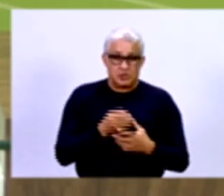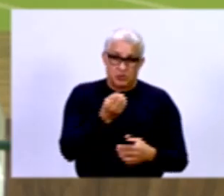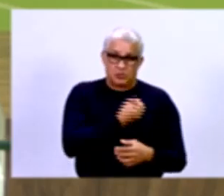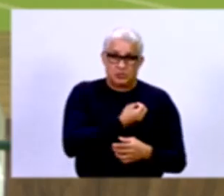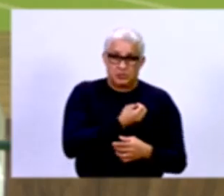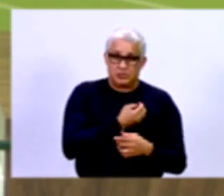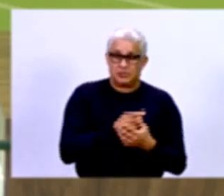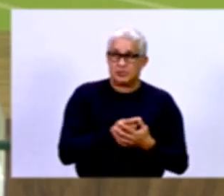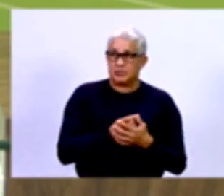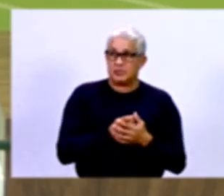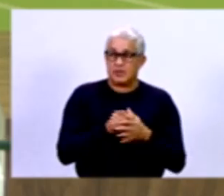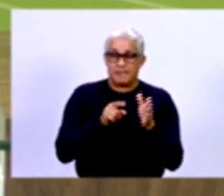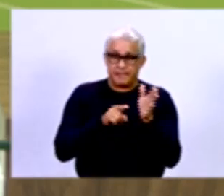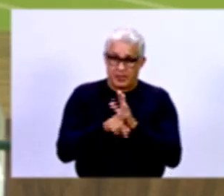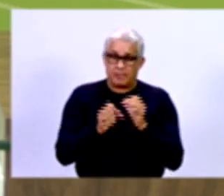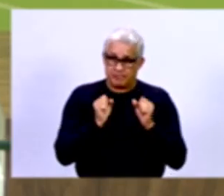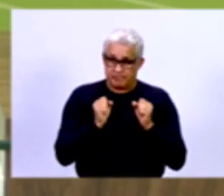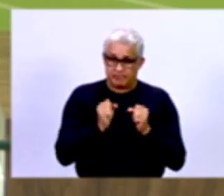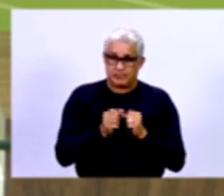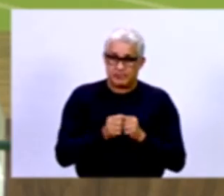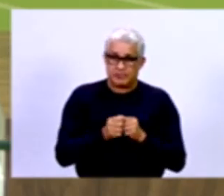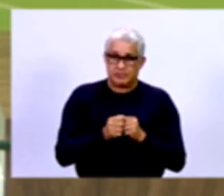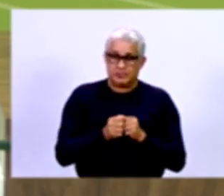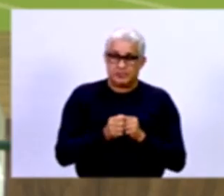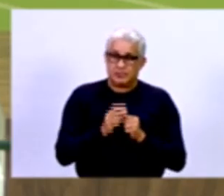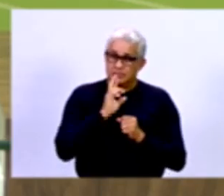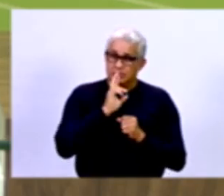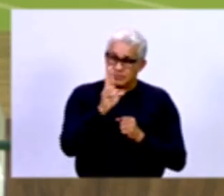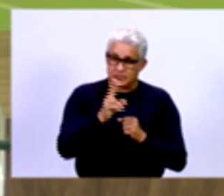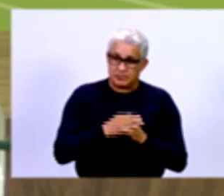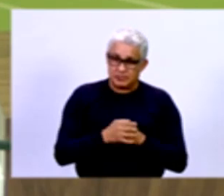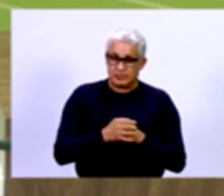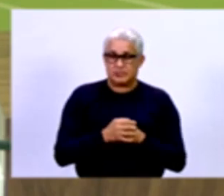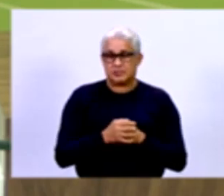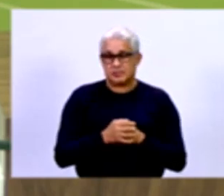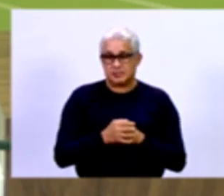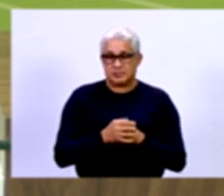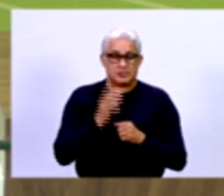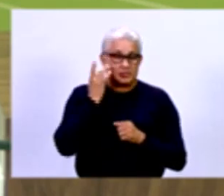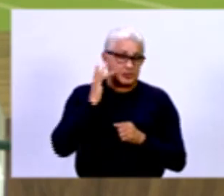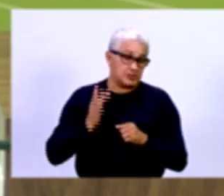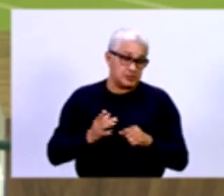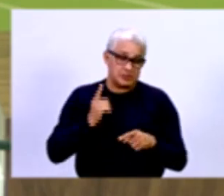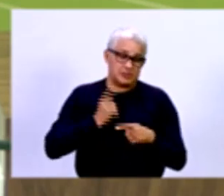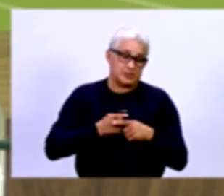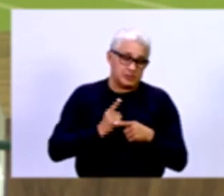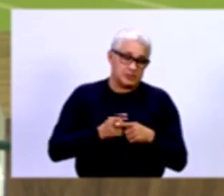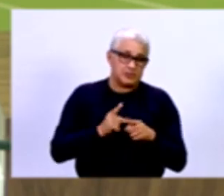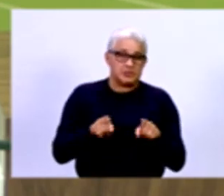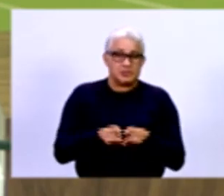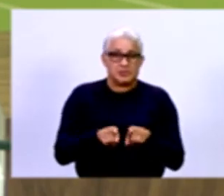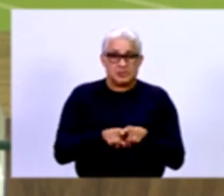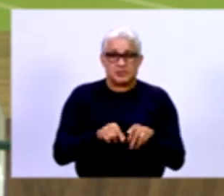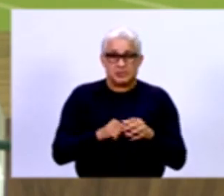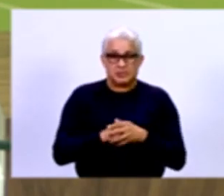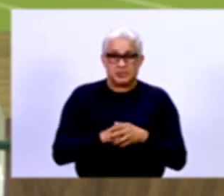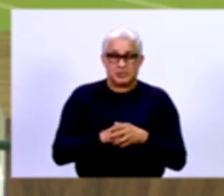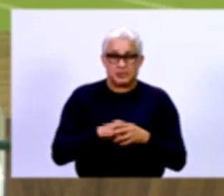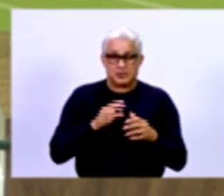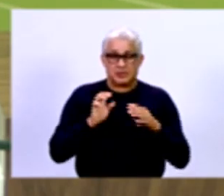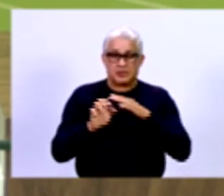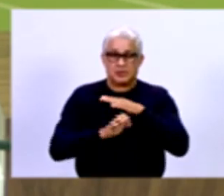uma pergunta assim, que pode ser respondida por um pouco a nossa especulação do que a gente acha o porquê, e um pouco tem a ver, é uma